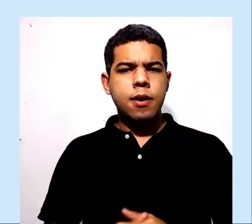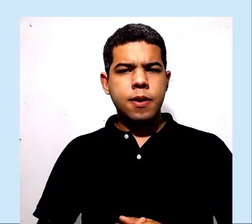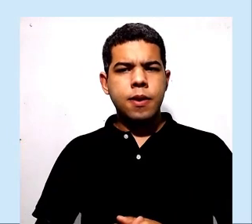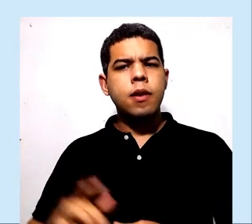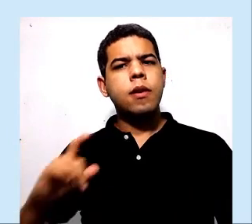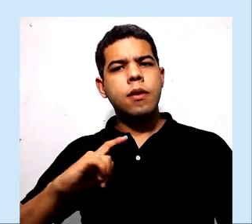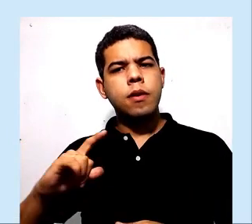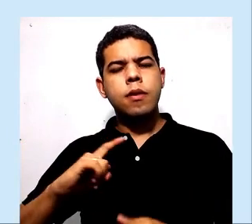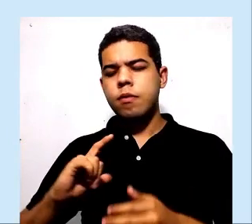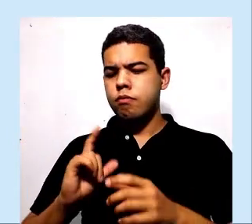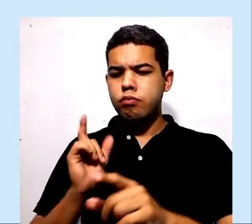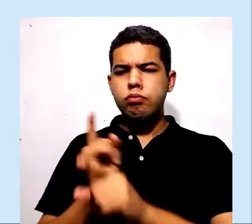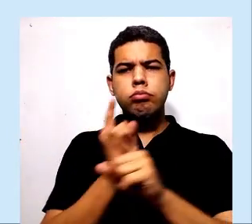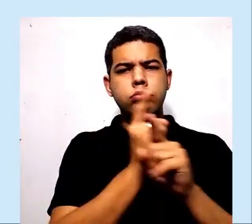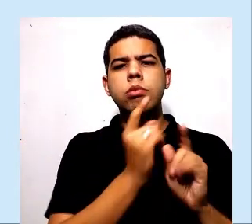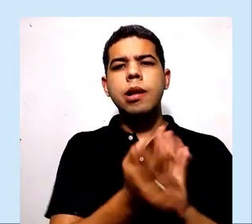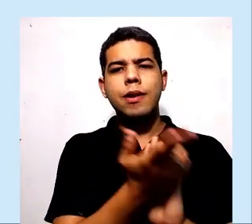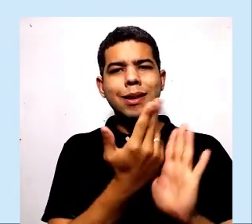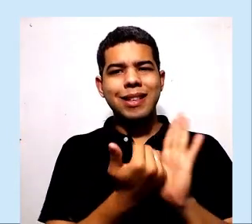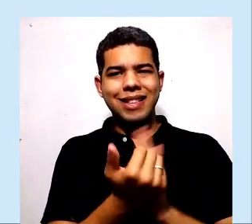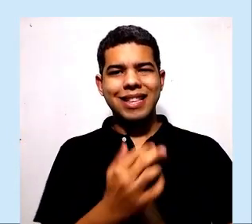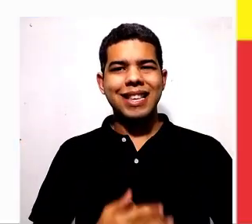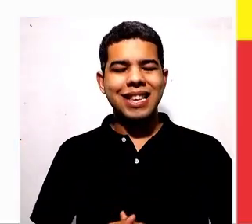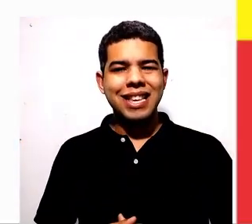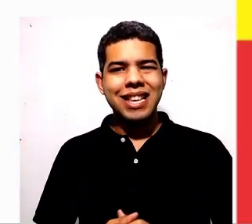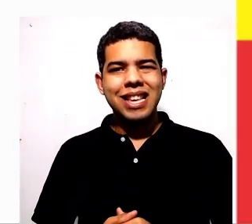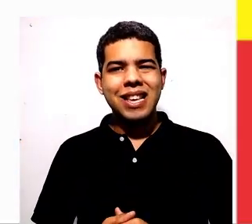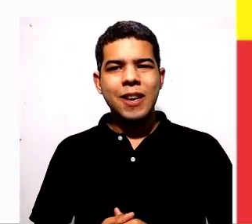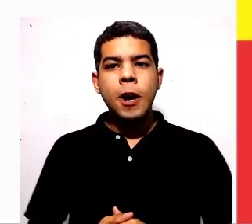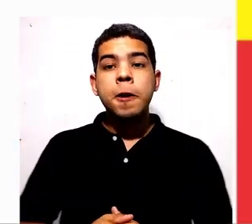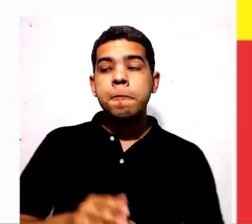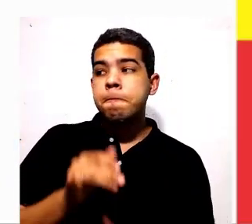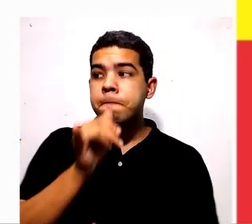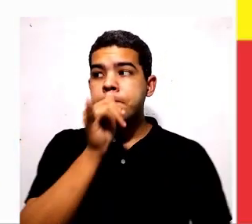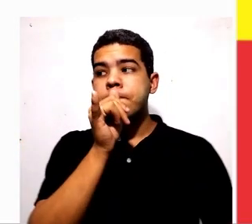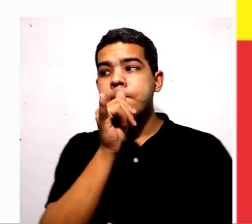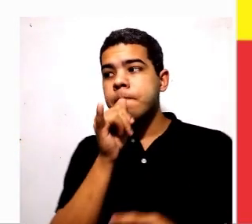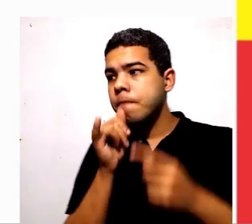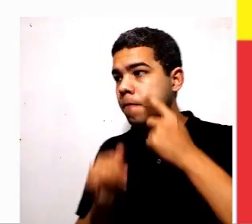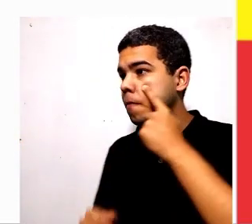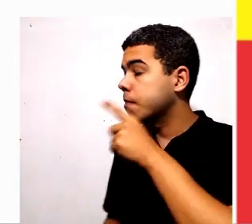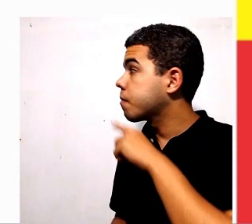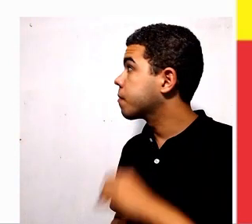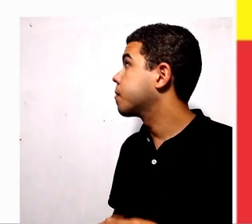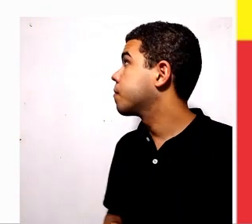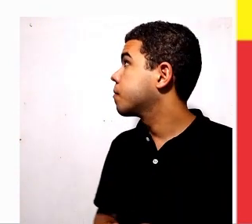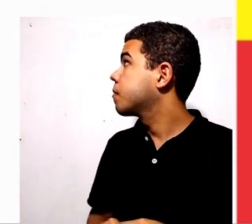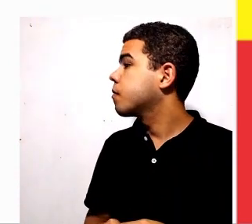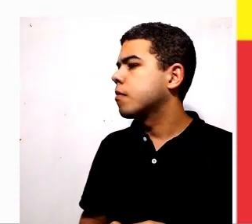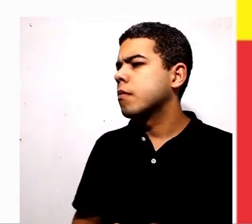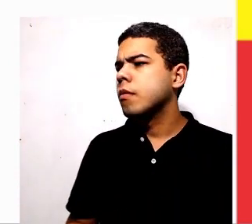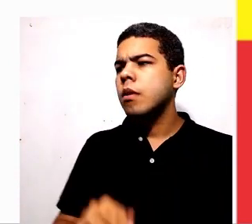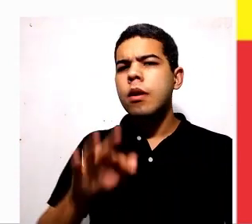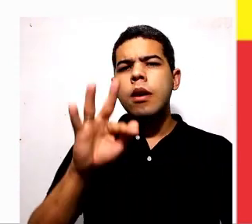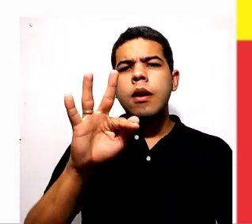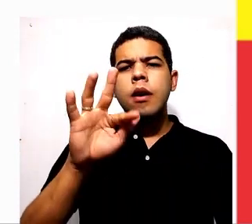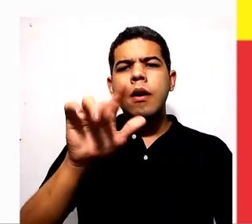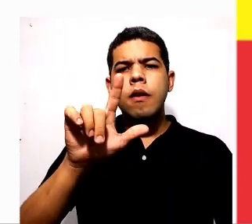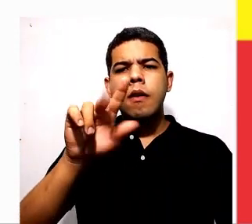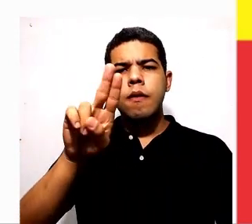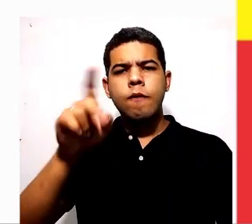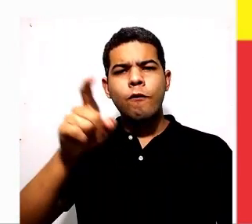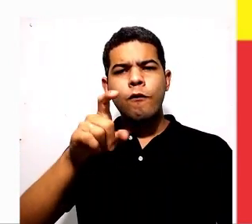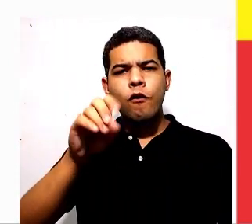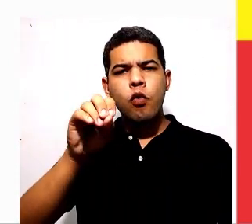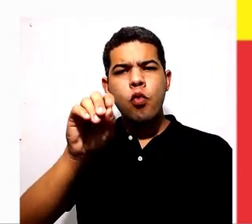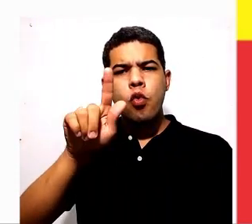as figuras. Beleza? Então, observe aí na tela de vocês o fluxograma, onde temos, vamos dizer assim,